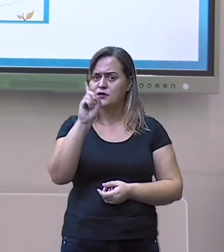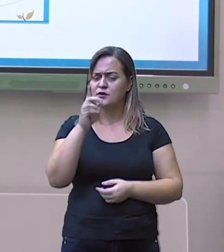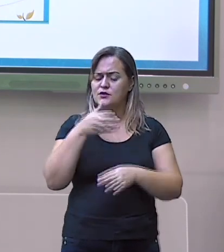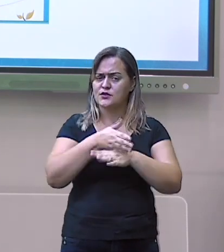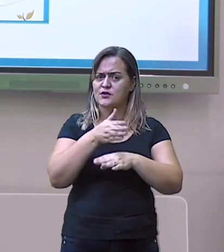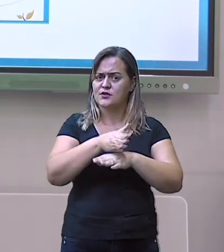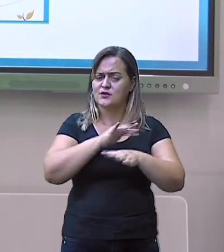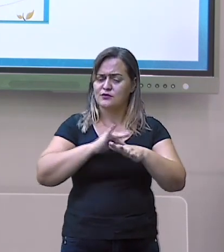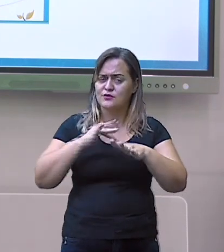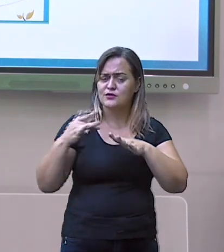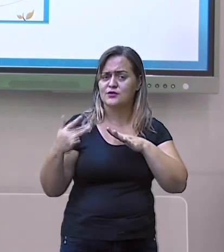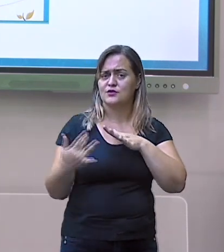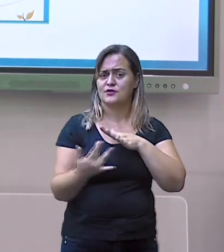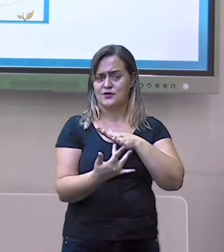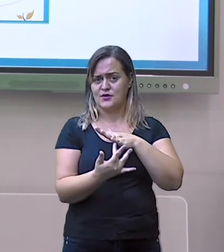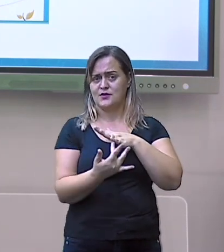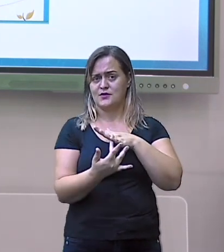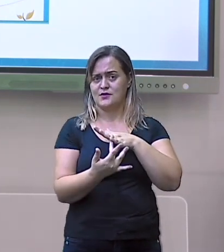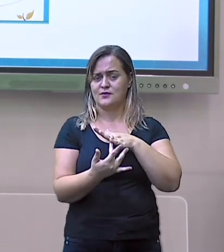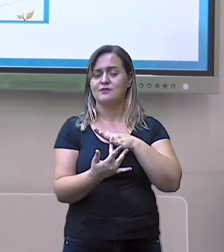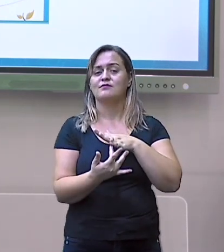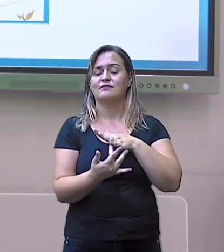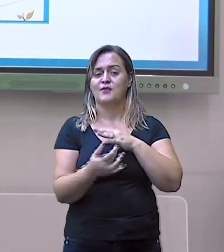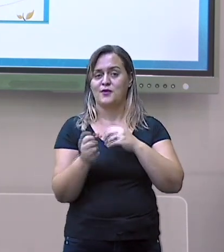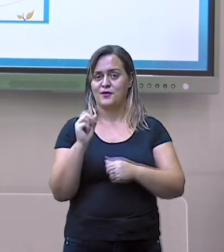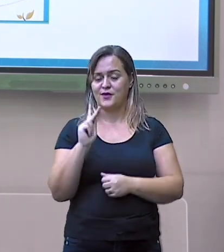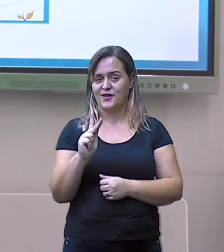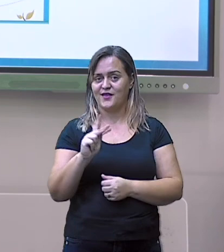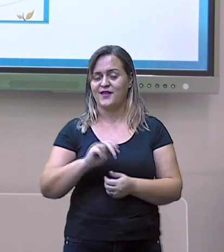nossas plataformas, as nossas redes